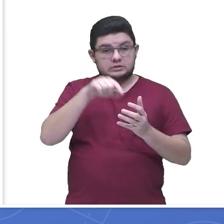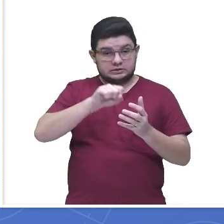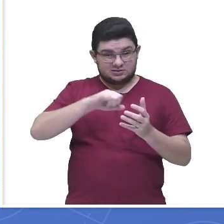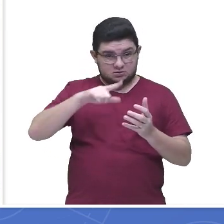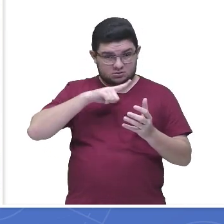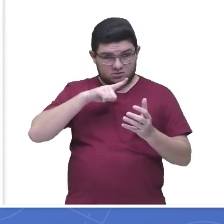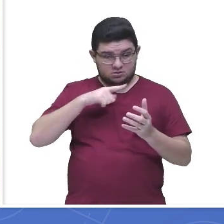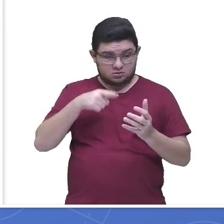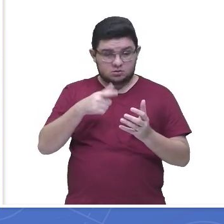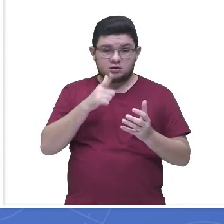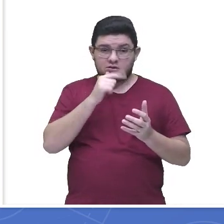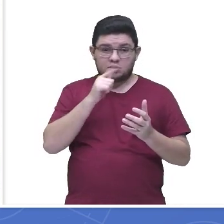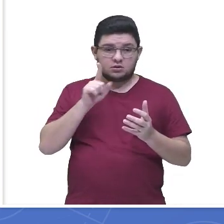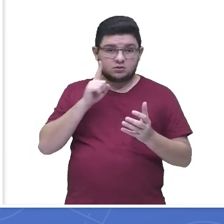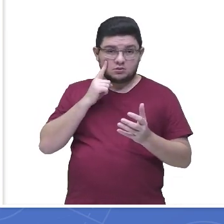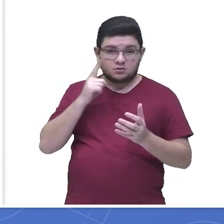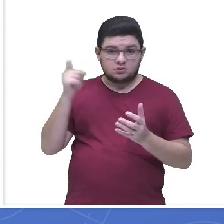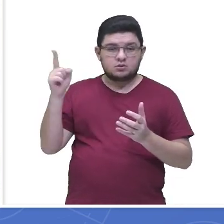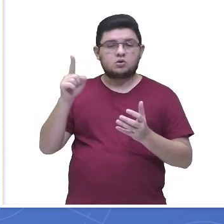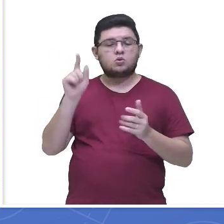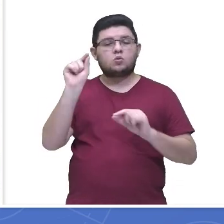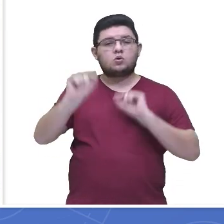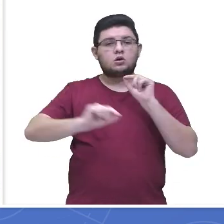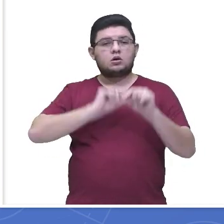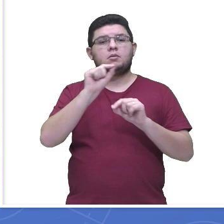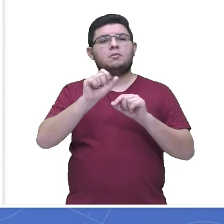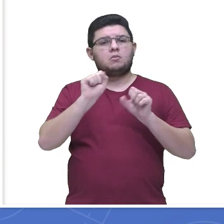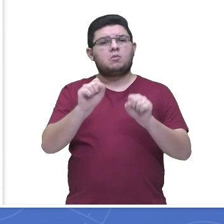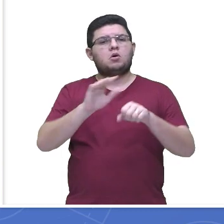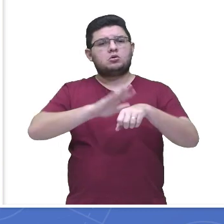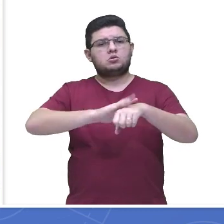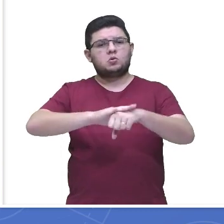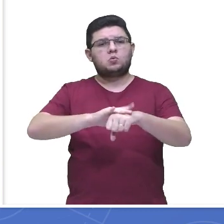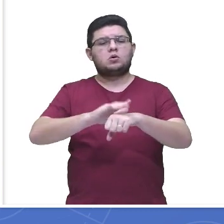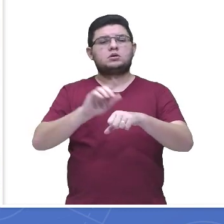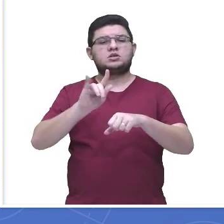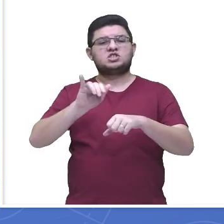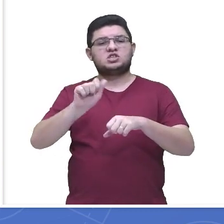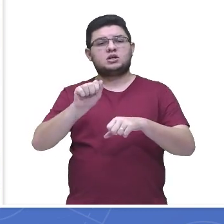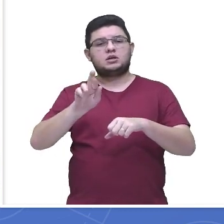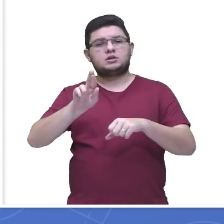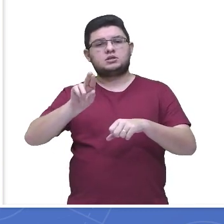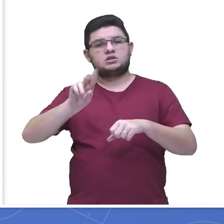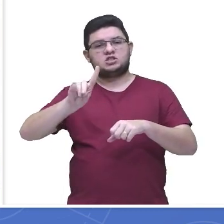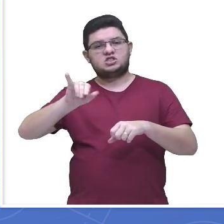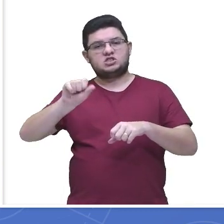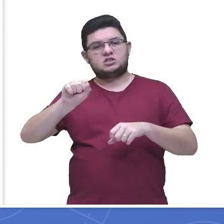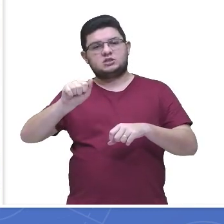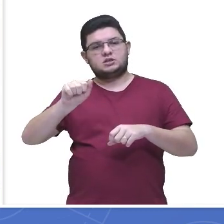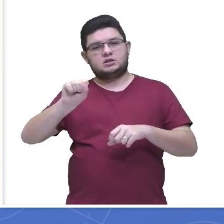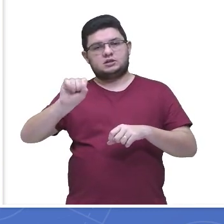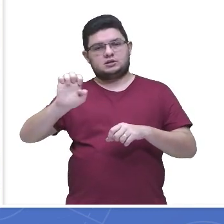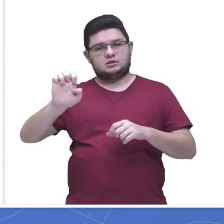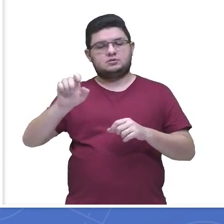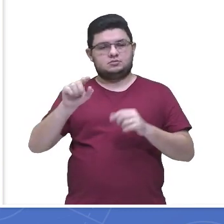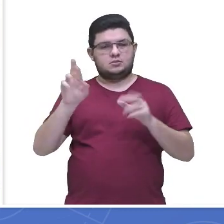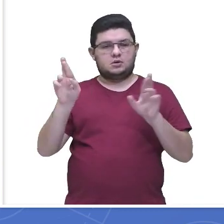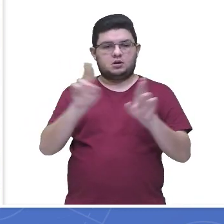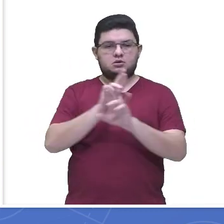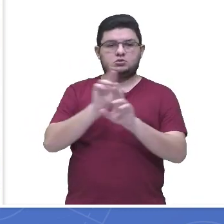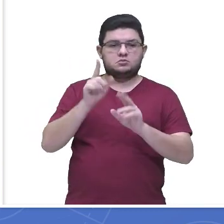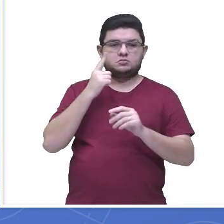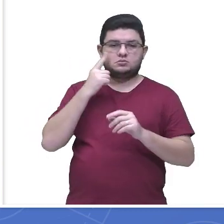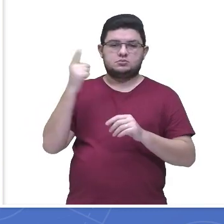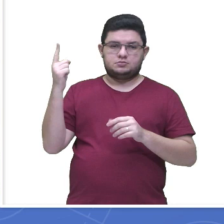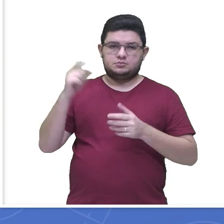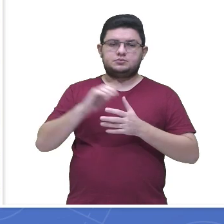pode desenvolver uma giardíase, né? Que é essa doença relacionada com esse protozoário. E a giardia, ela se apresenta